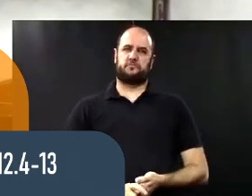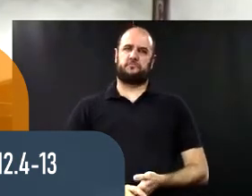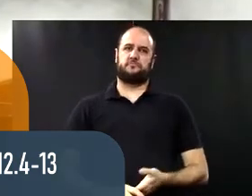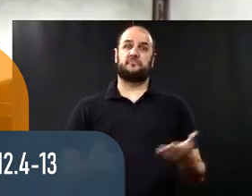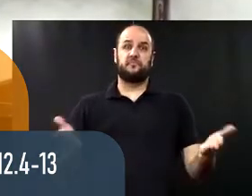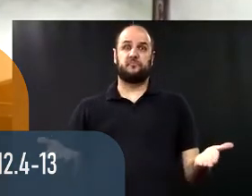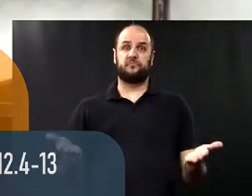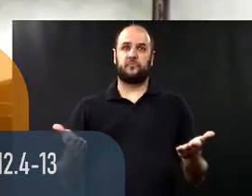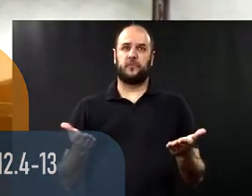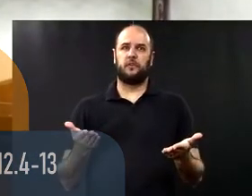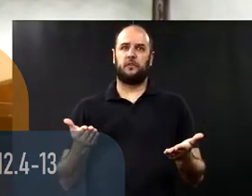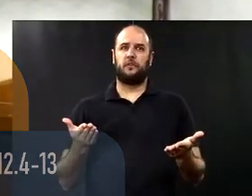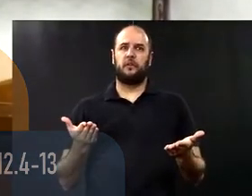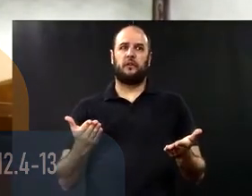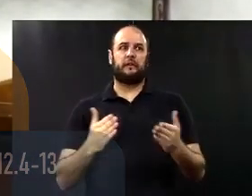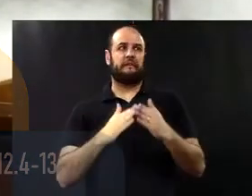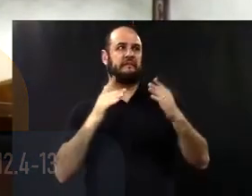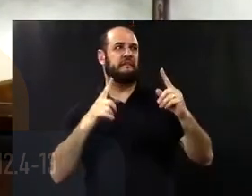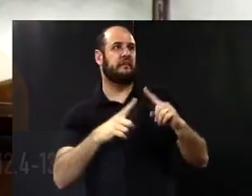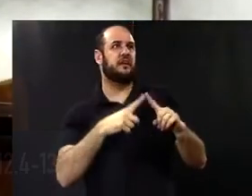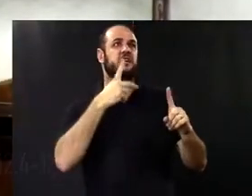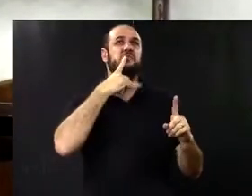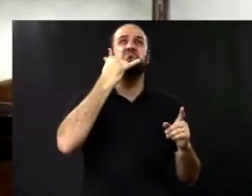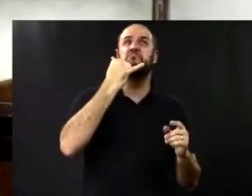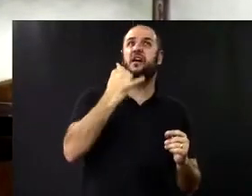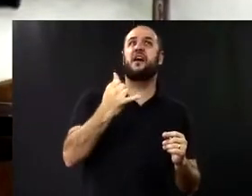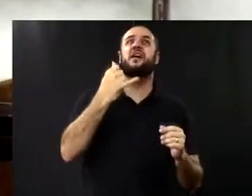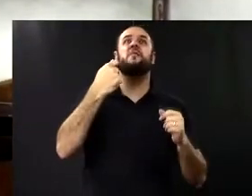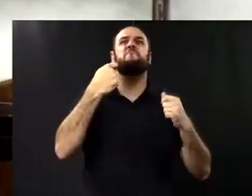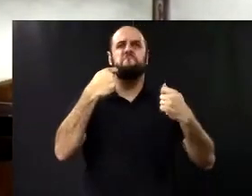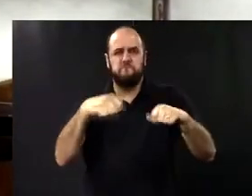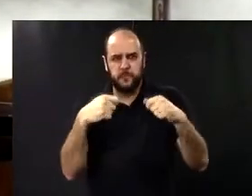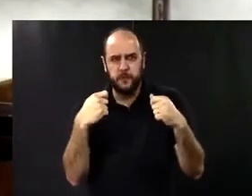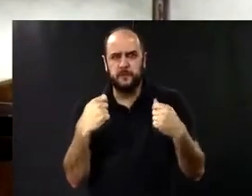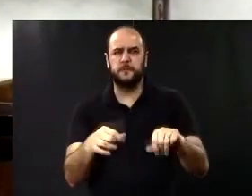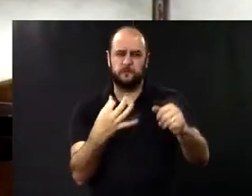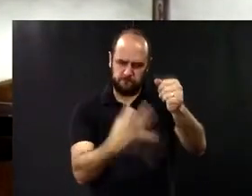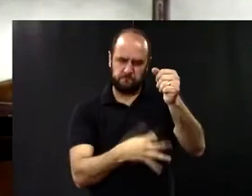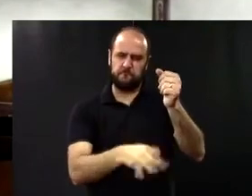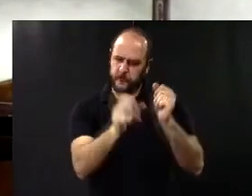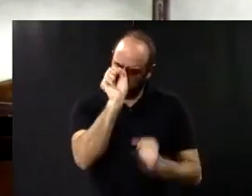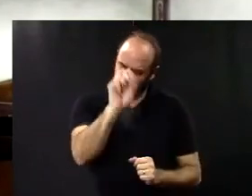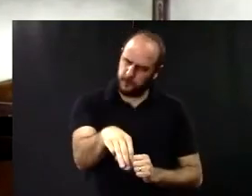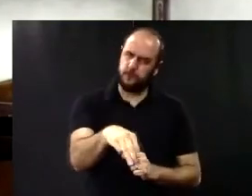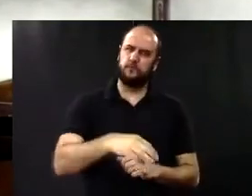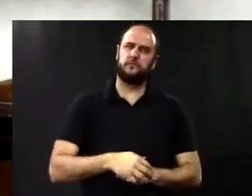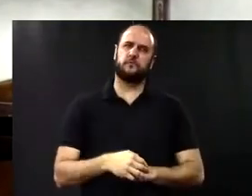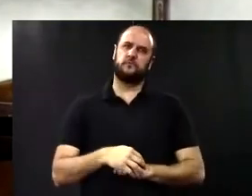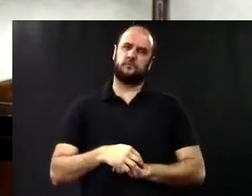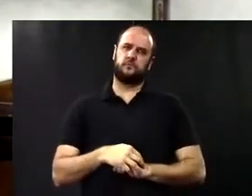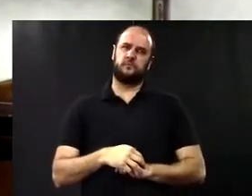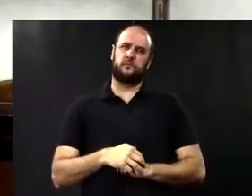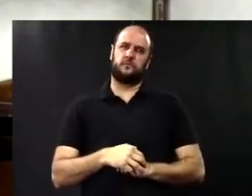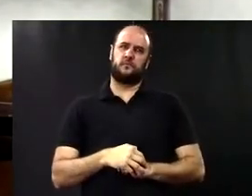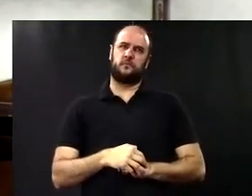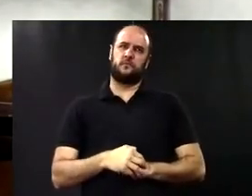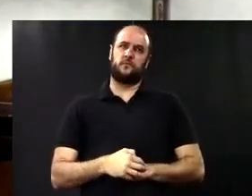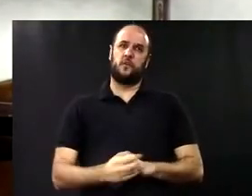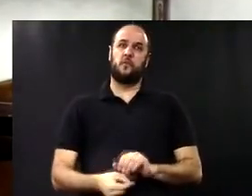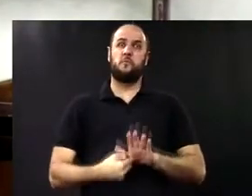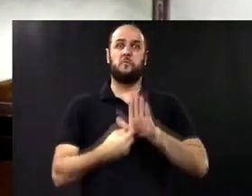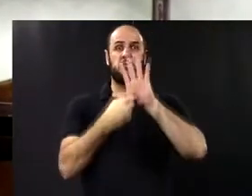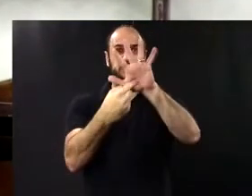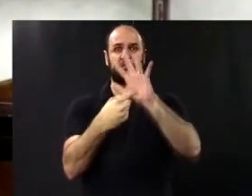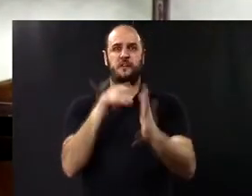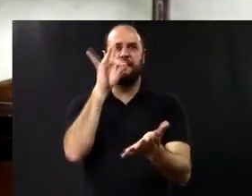a igreja, os pais, têm que intervir na minha vida? E isso vai demonstrar que de fato